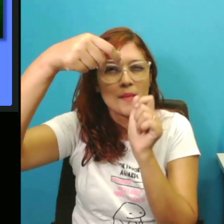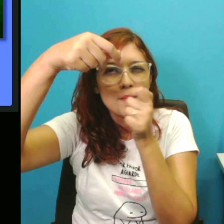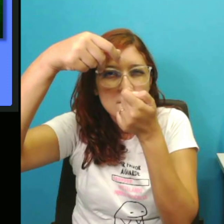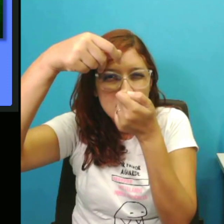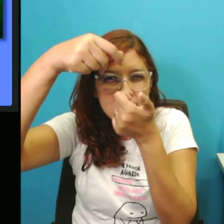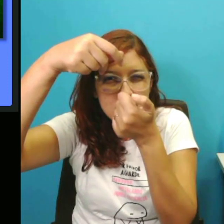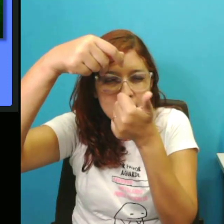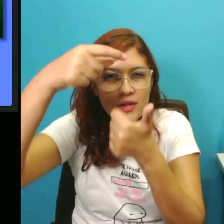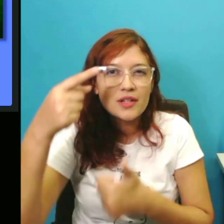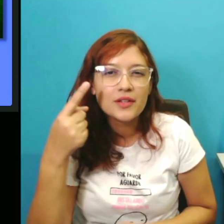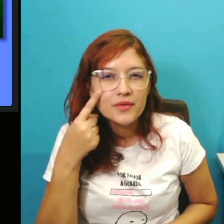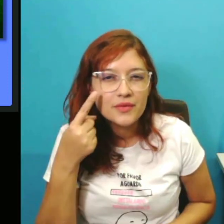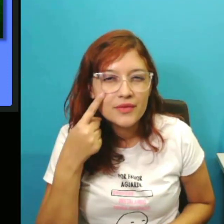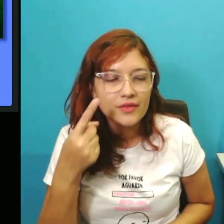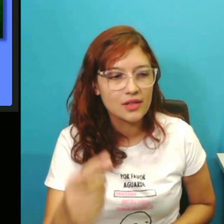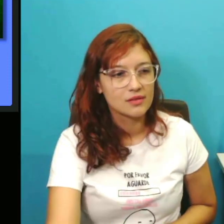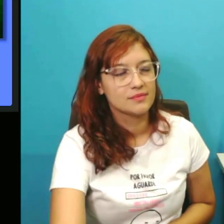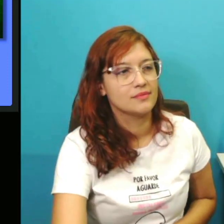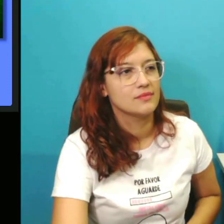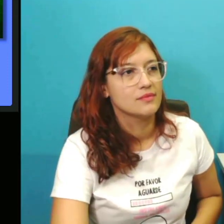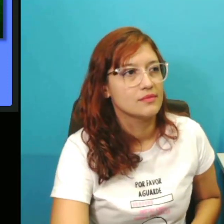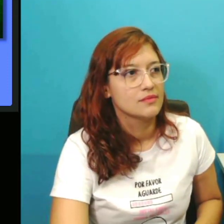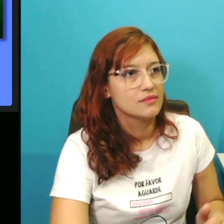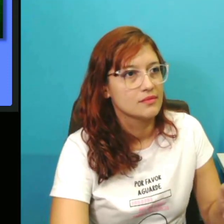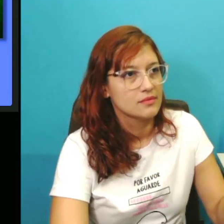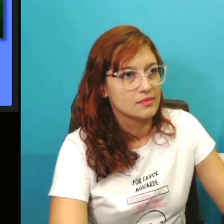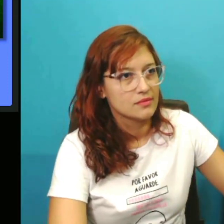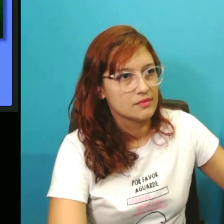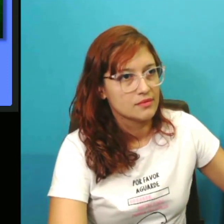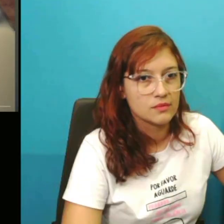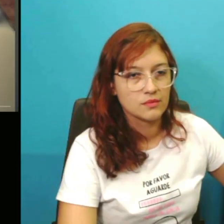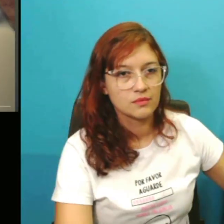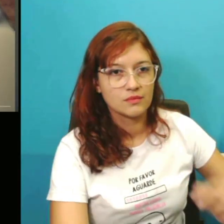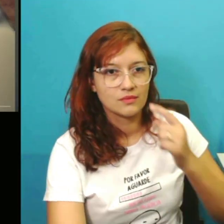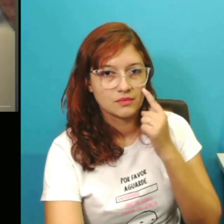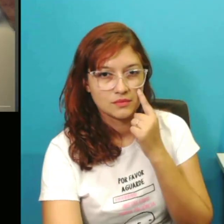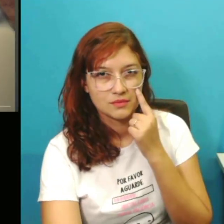Não pode apertar muito para que a gota caia, não. Veja só.